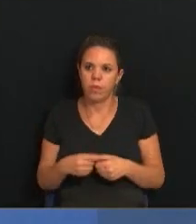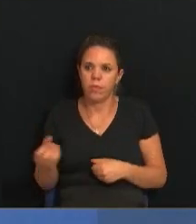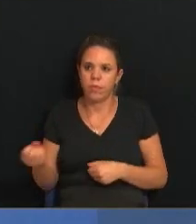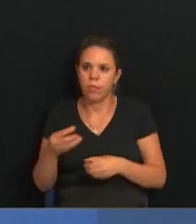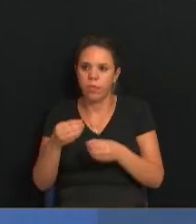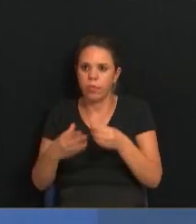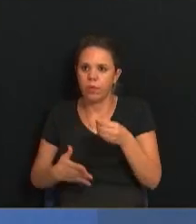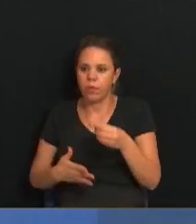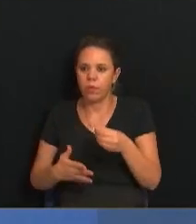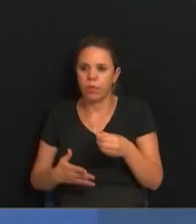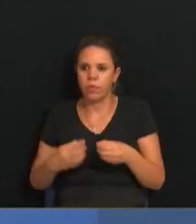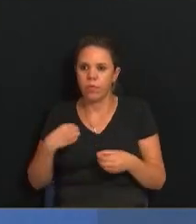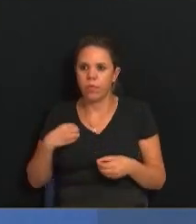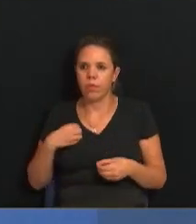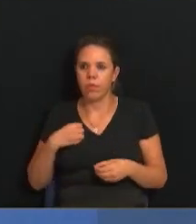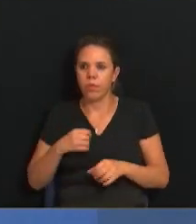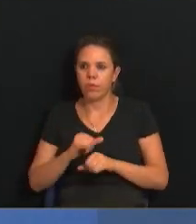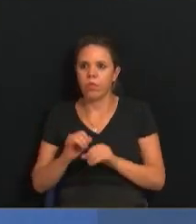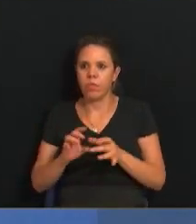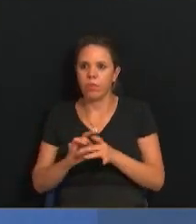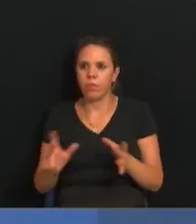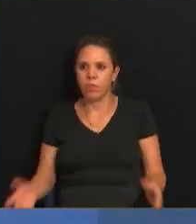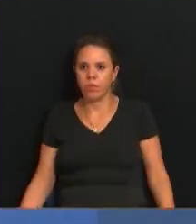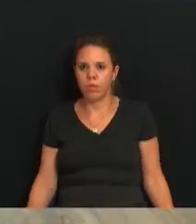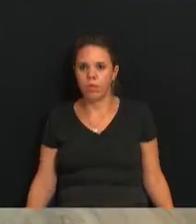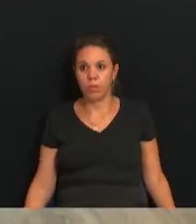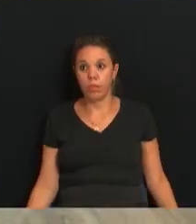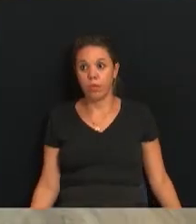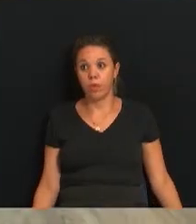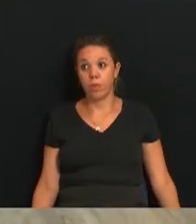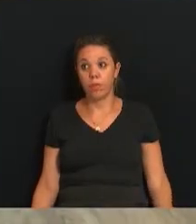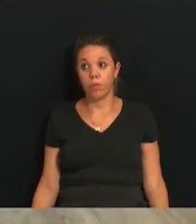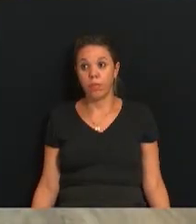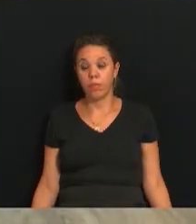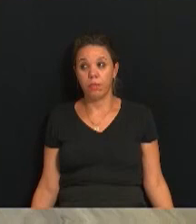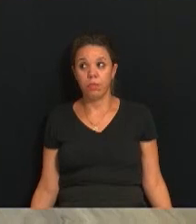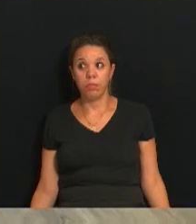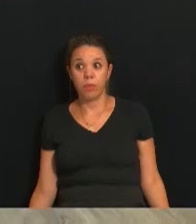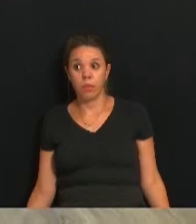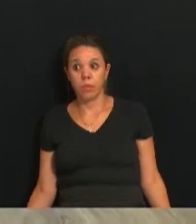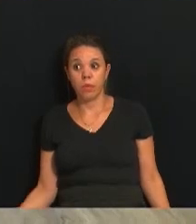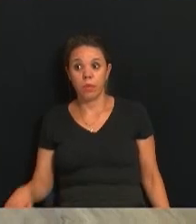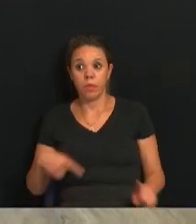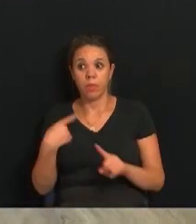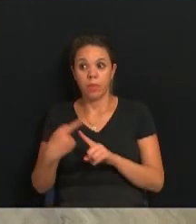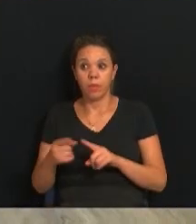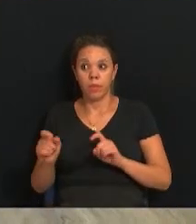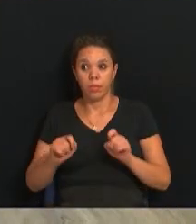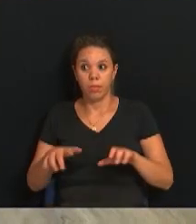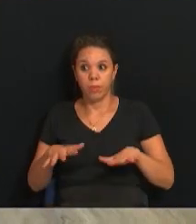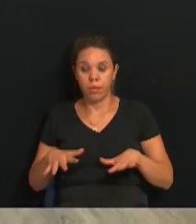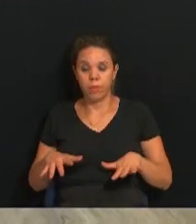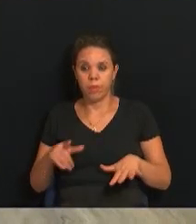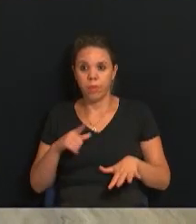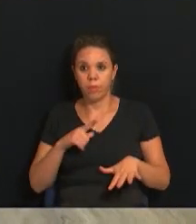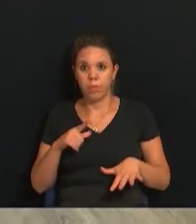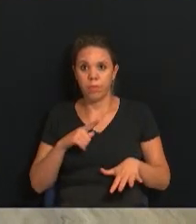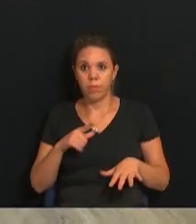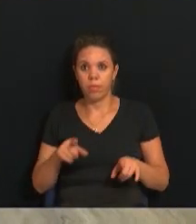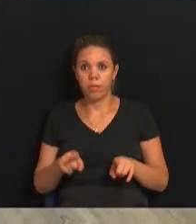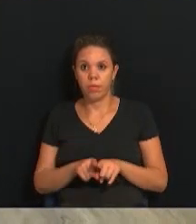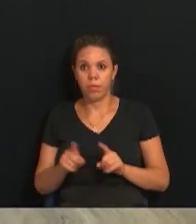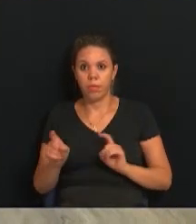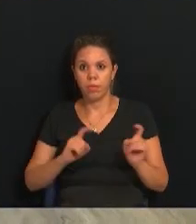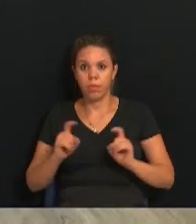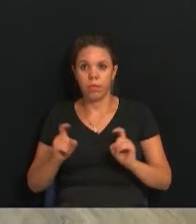conteúdos sejam disponibilizados na plataforma. E Mirna Abreu, além desta audiência pública, nós tivemos também reunião